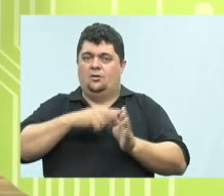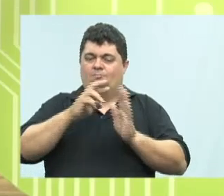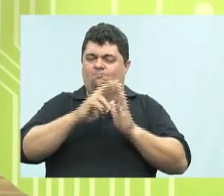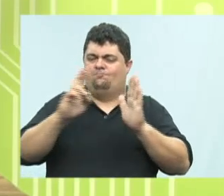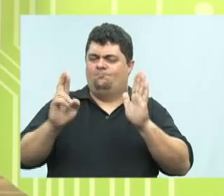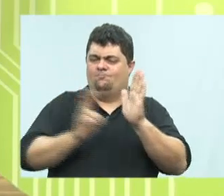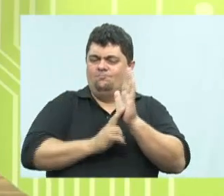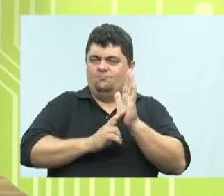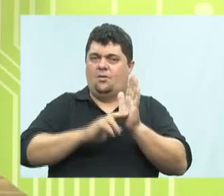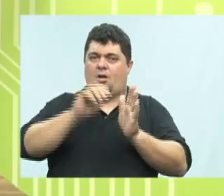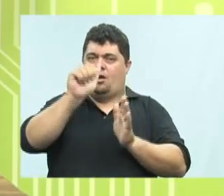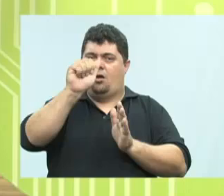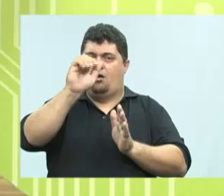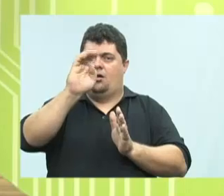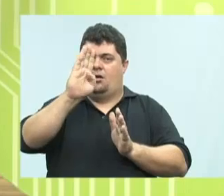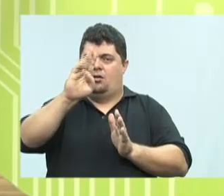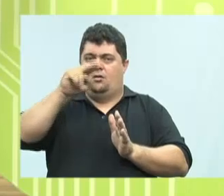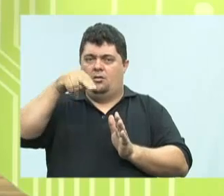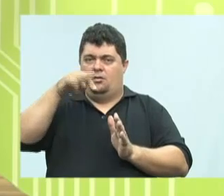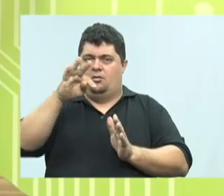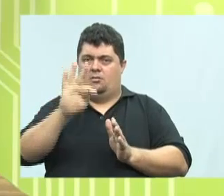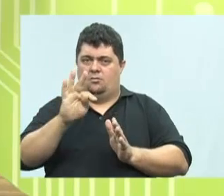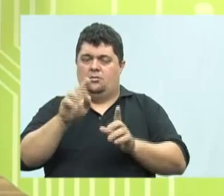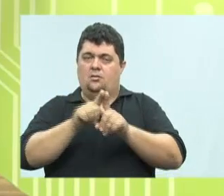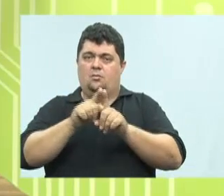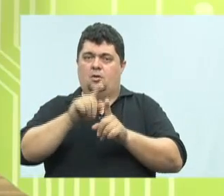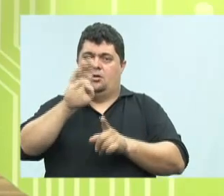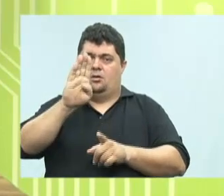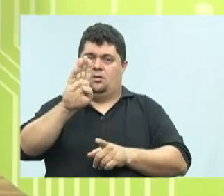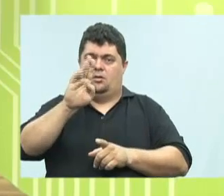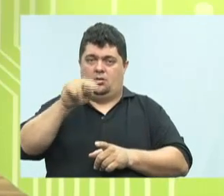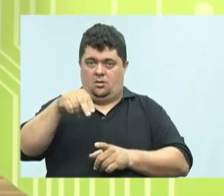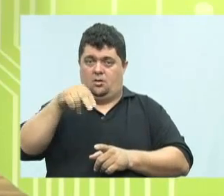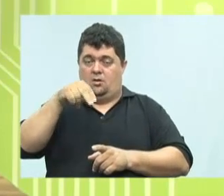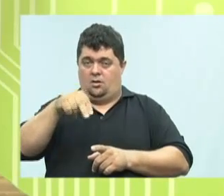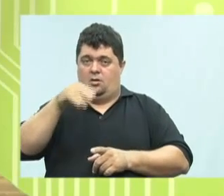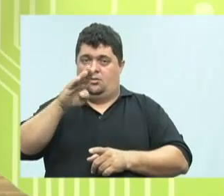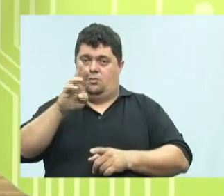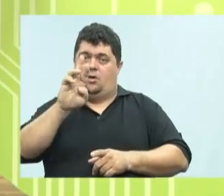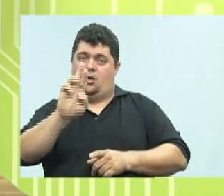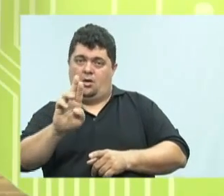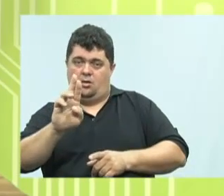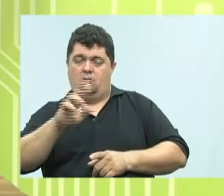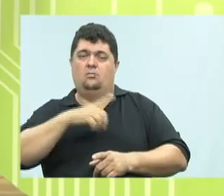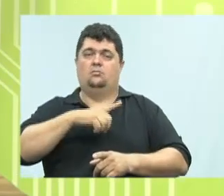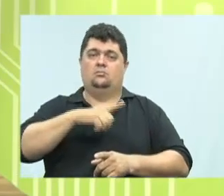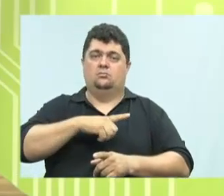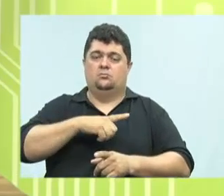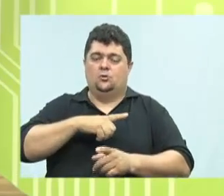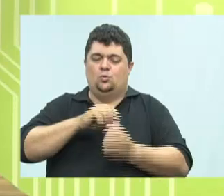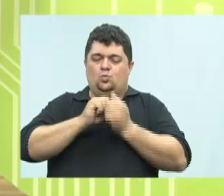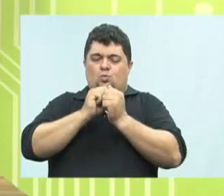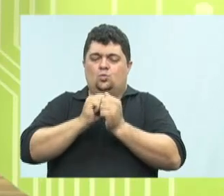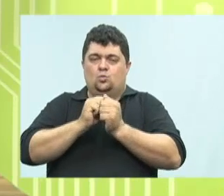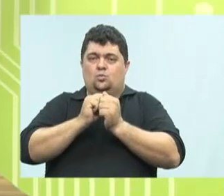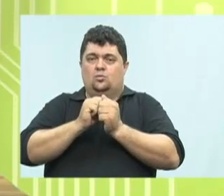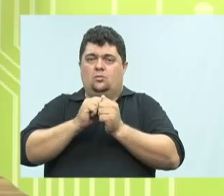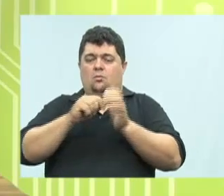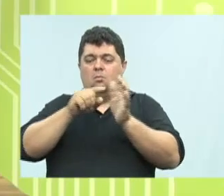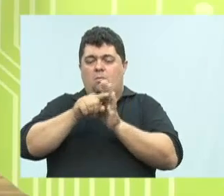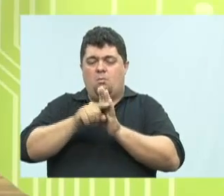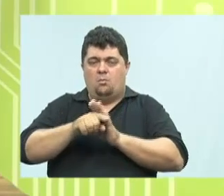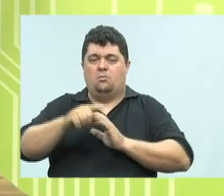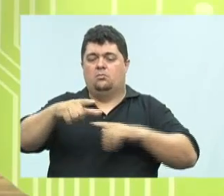normas brasileiras da NBR com uma abordagem baseada na